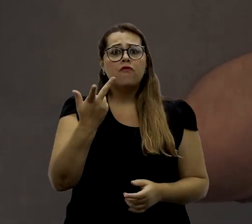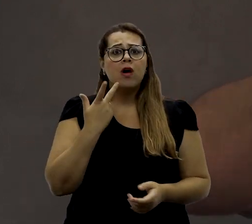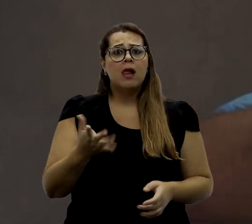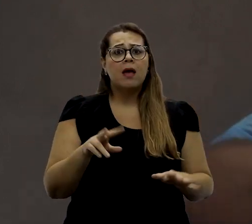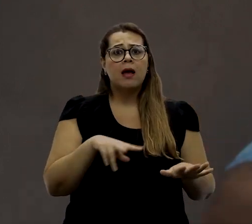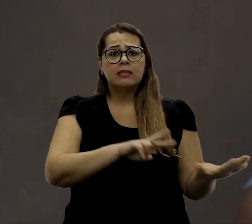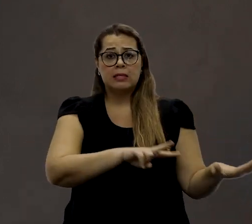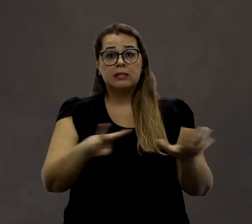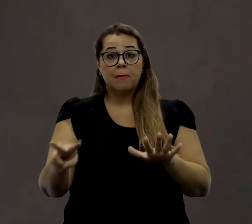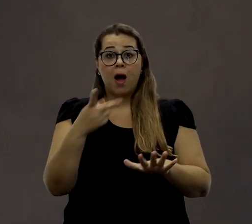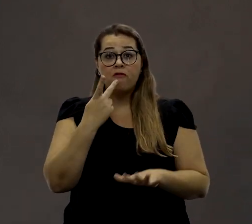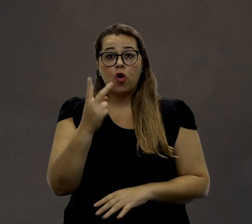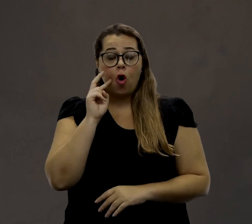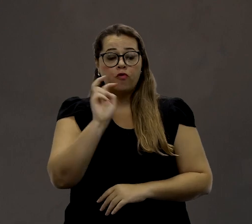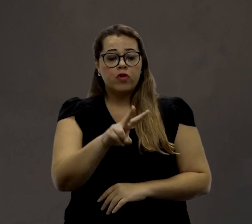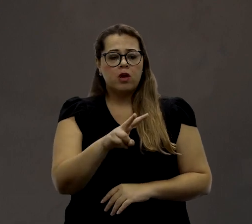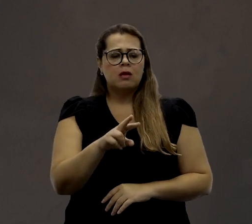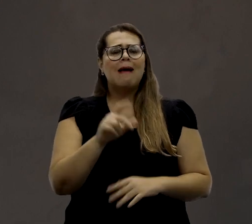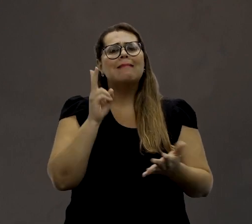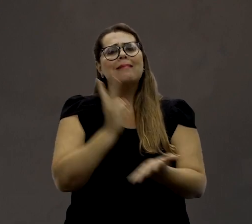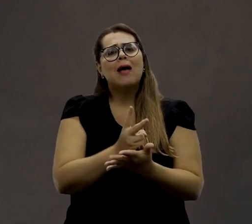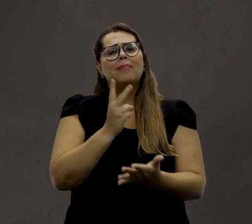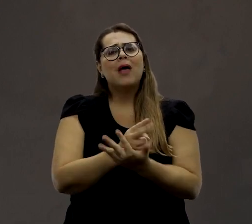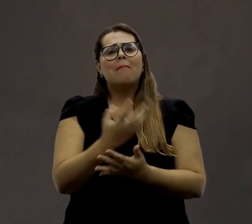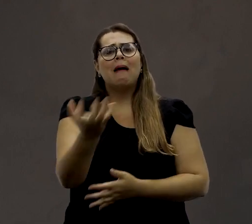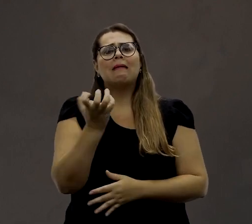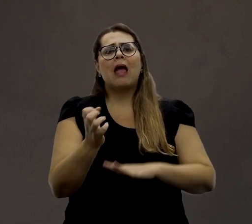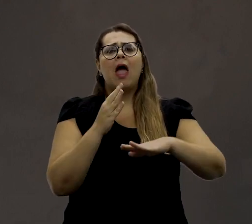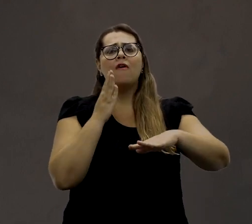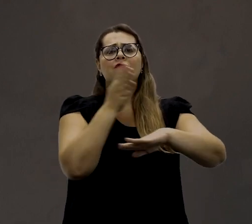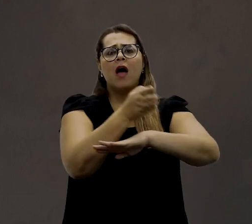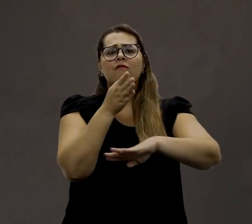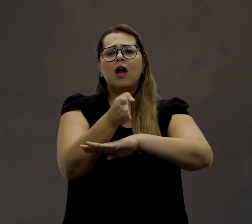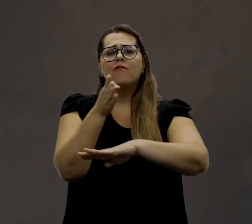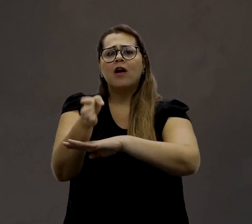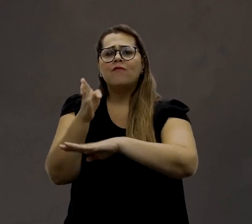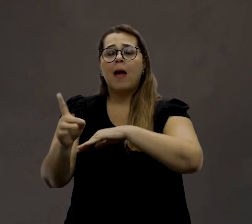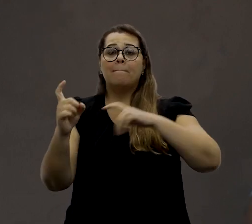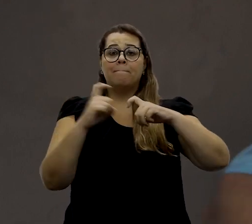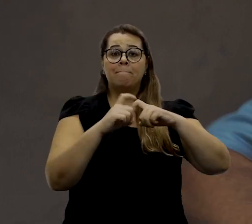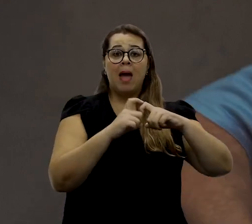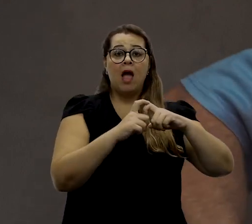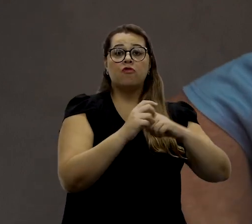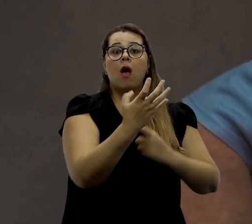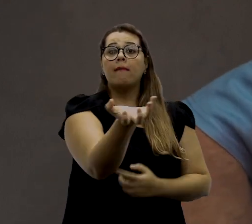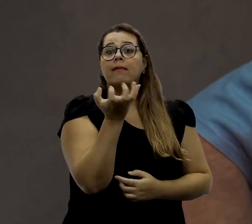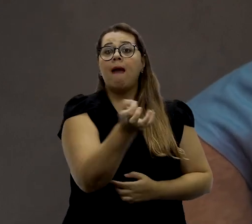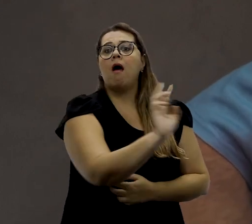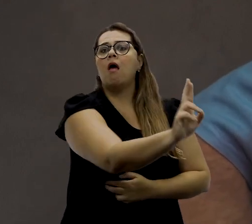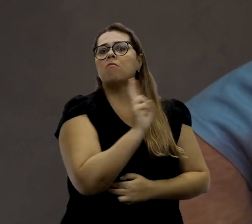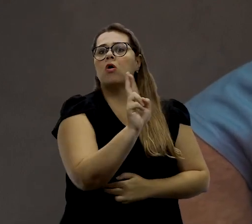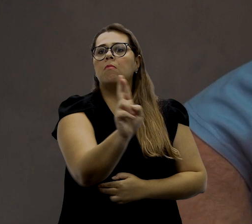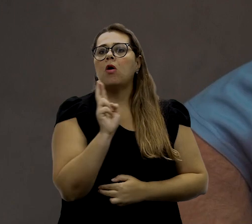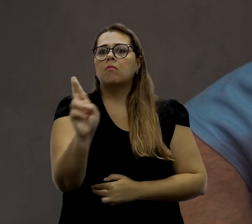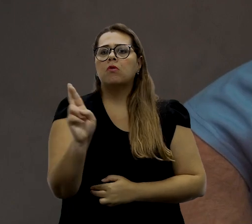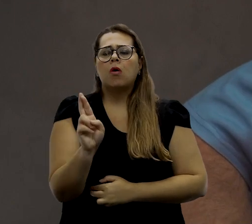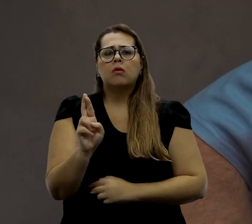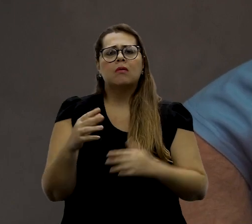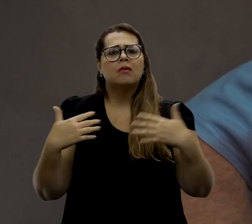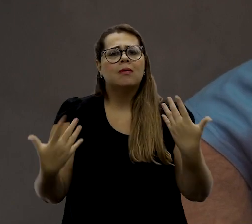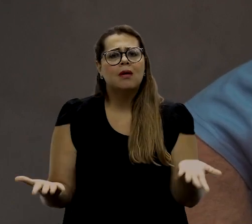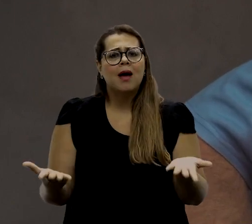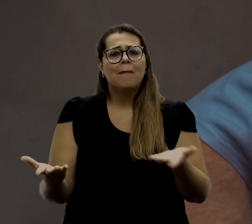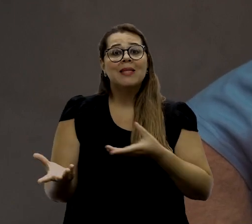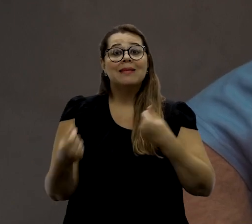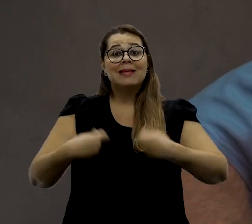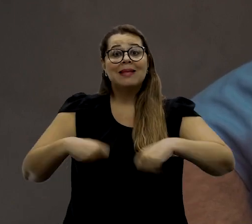ainda eu falava para uma pessoa que ela quer sempre a resposta do médico, do não sei o quê, e daí vai no outro médico, e no outro médico. E você? Não faz as perguntas para você